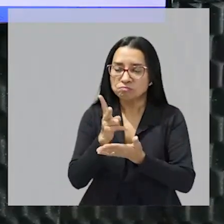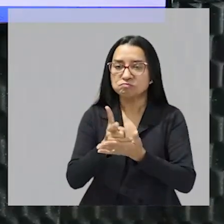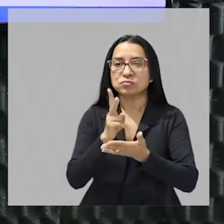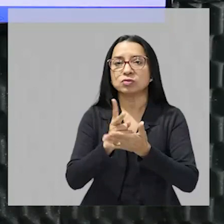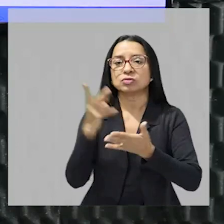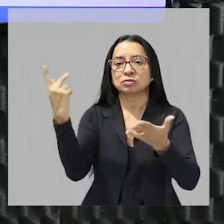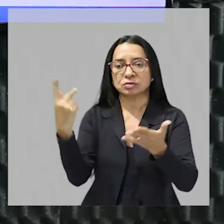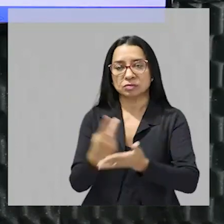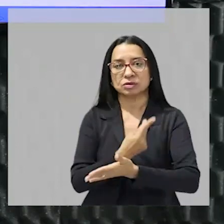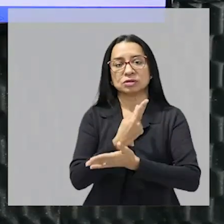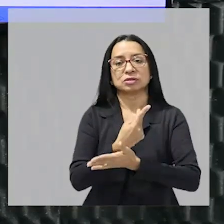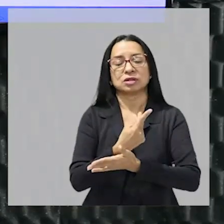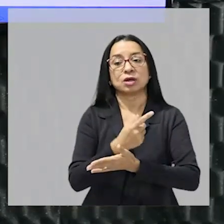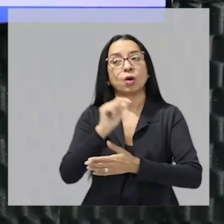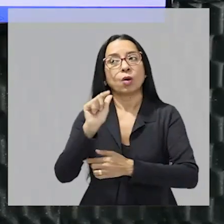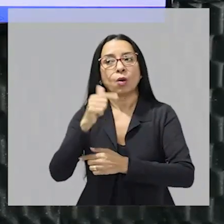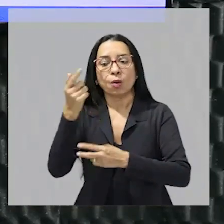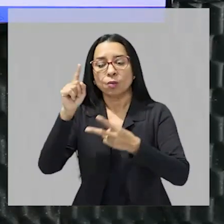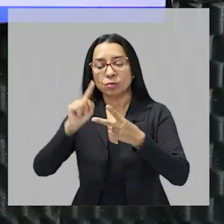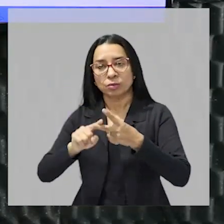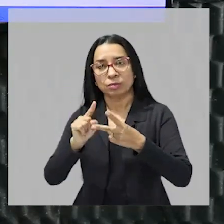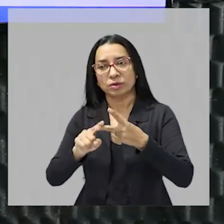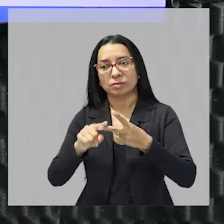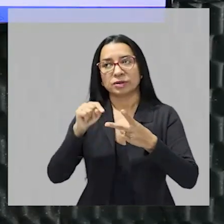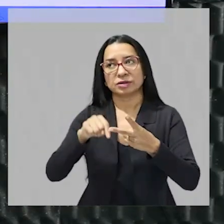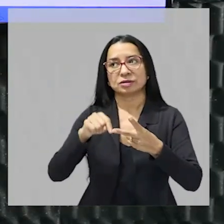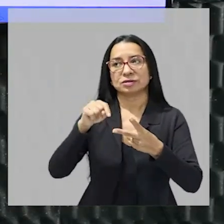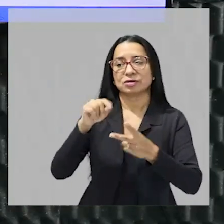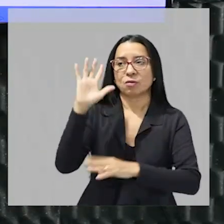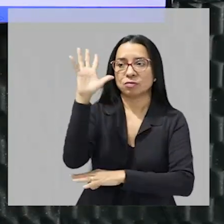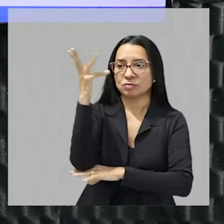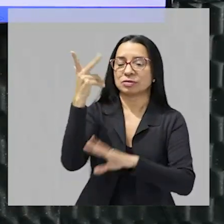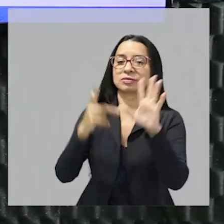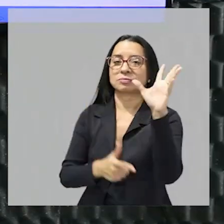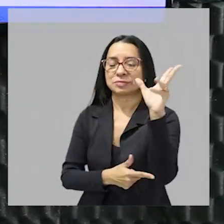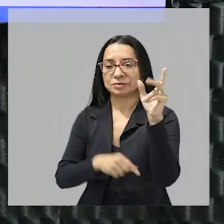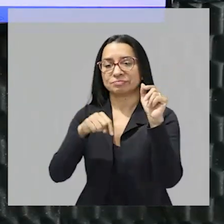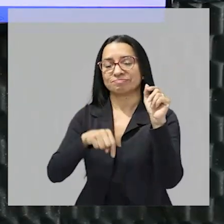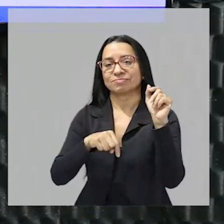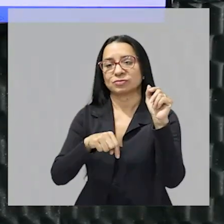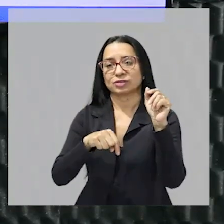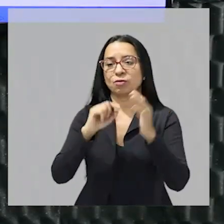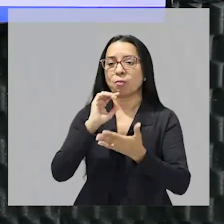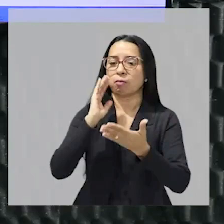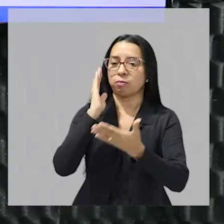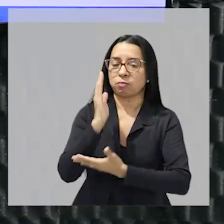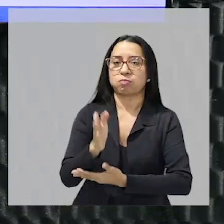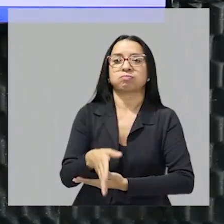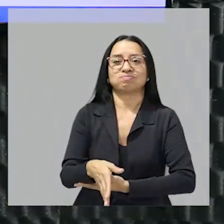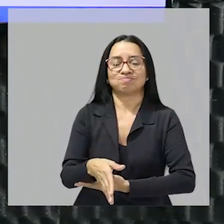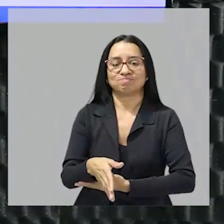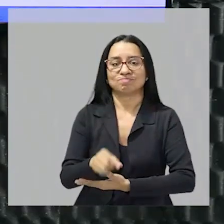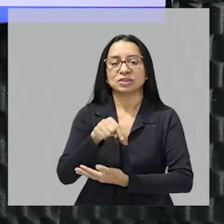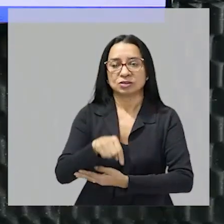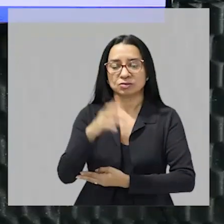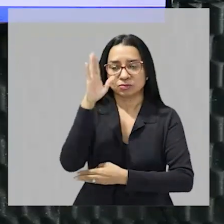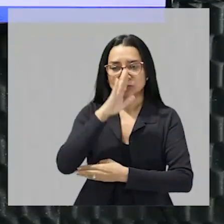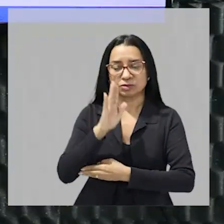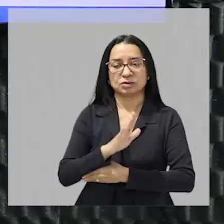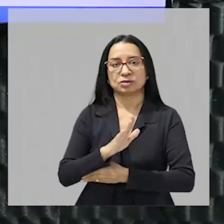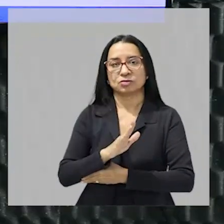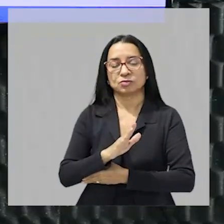posso deixar de citar é o problema do desmatamento no Brasil, né, galera? Marcos, desmatamento, baixo índice pluviométrico, sim, galera, tá?